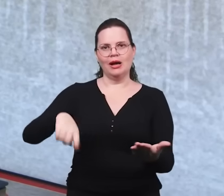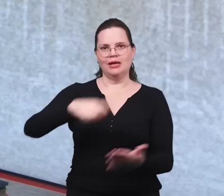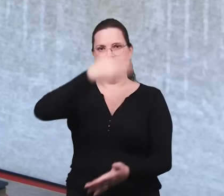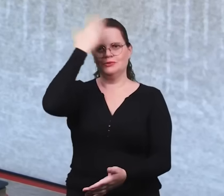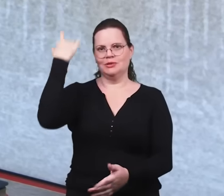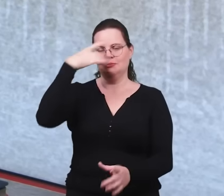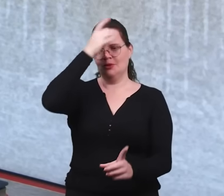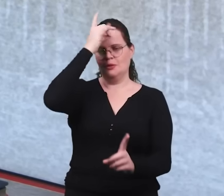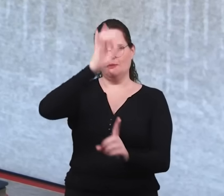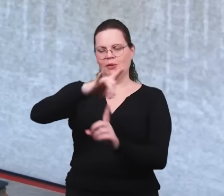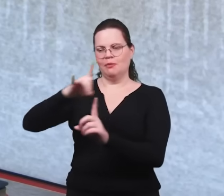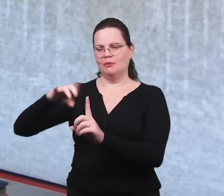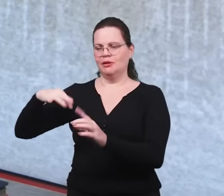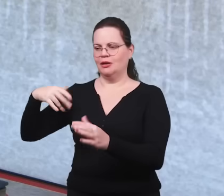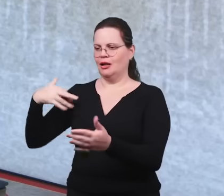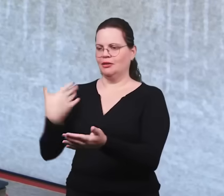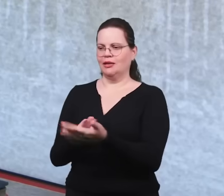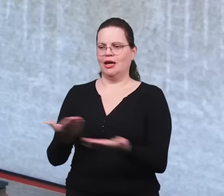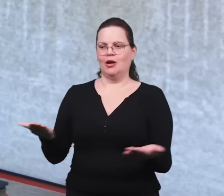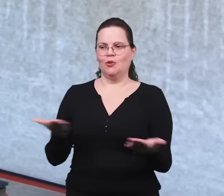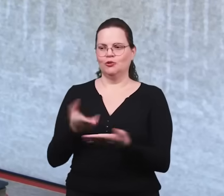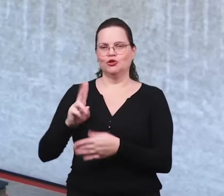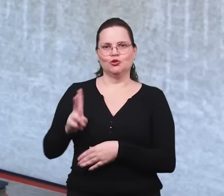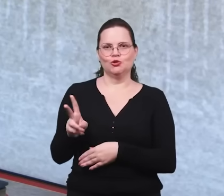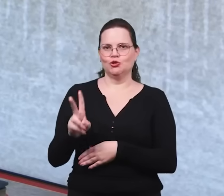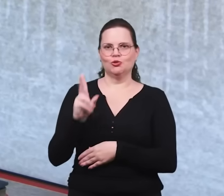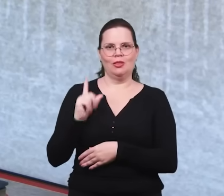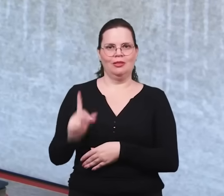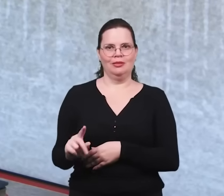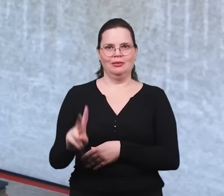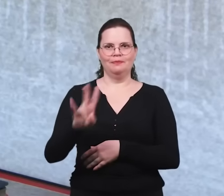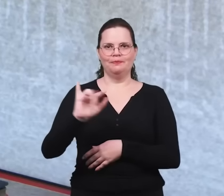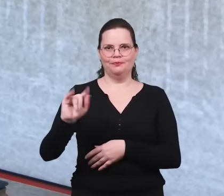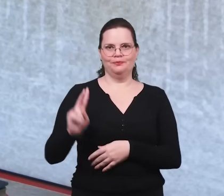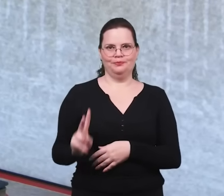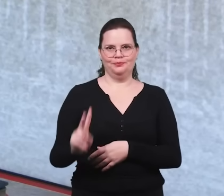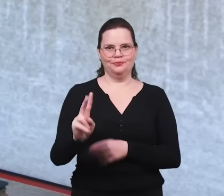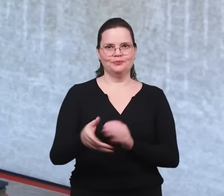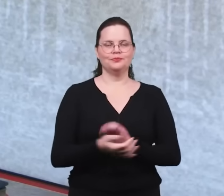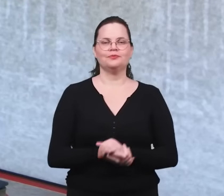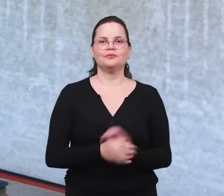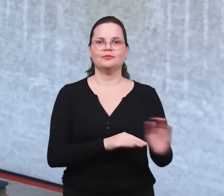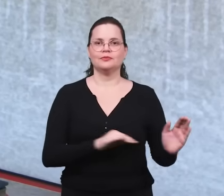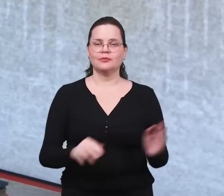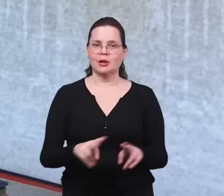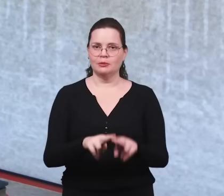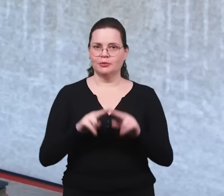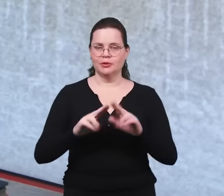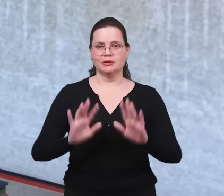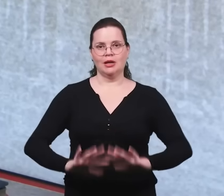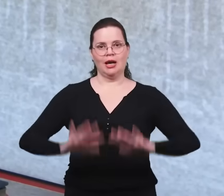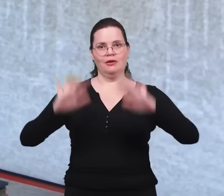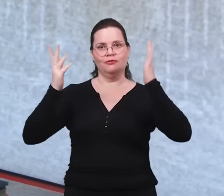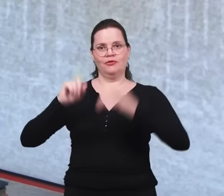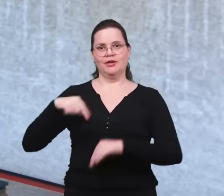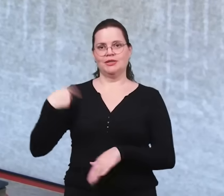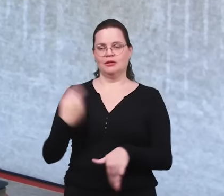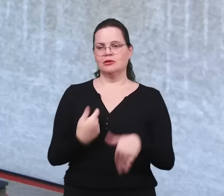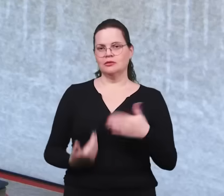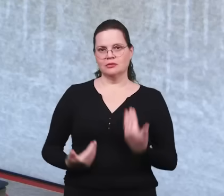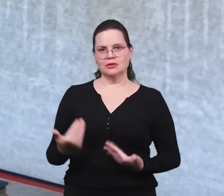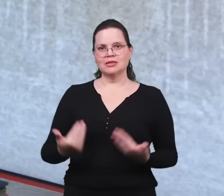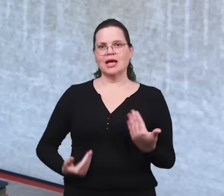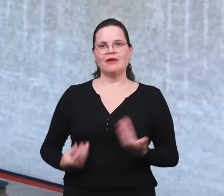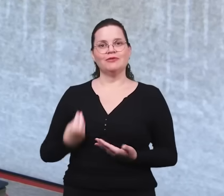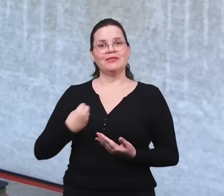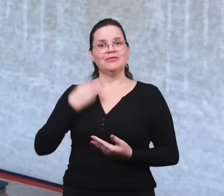com a igreja para sempre. Por isso, a festa espiritual da igreja começou concretamente, ou seja, começou